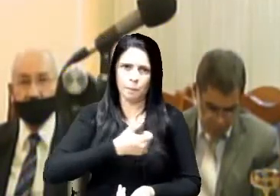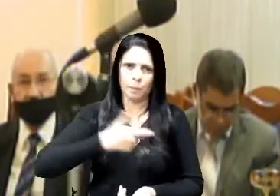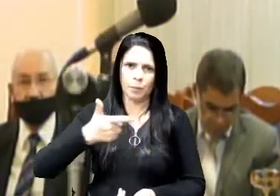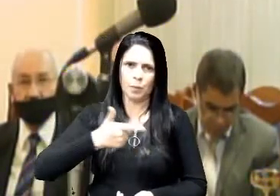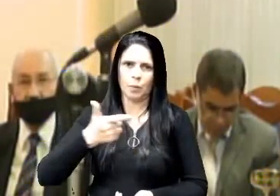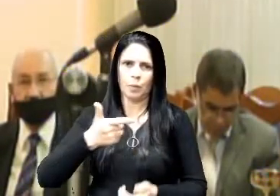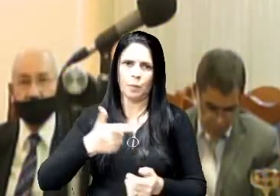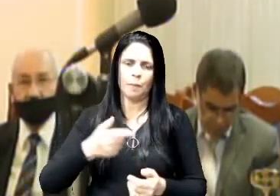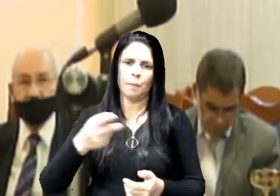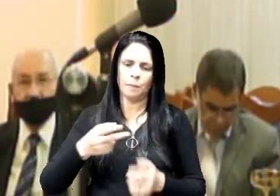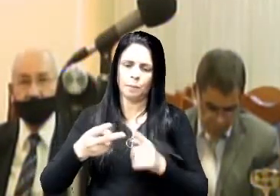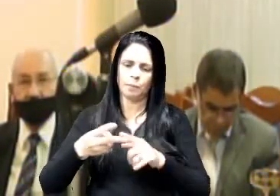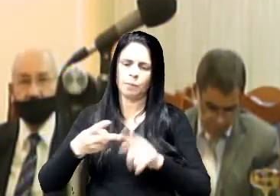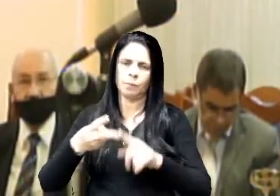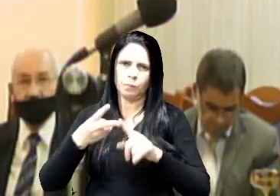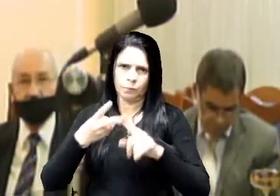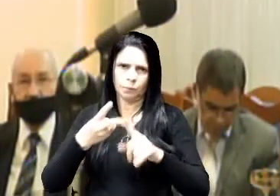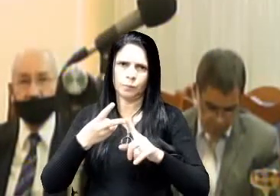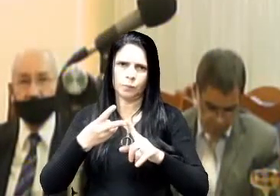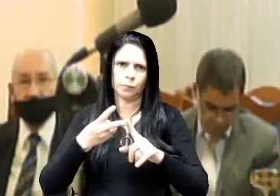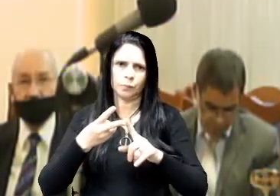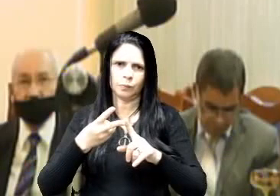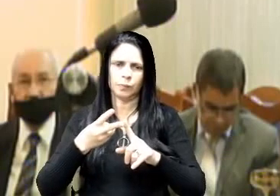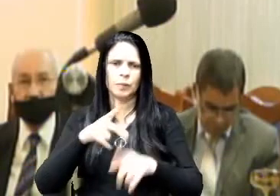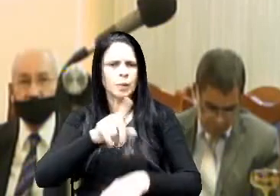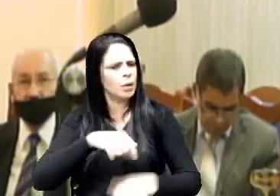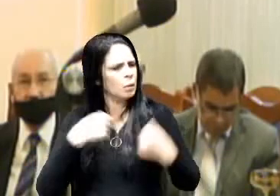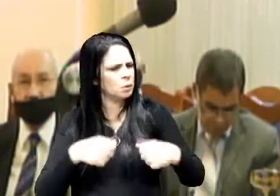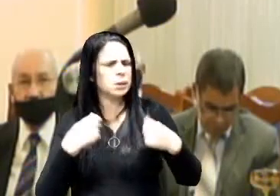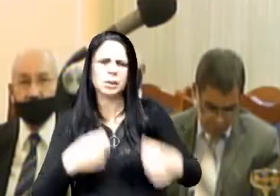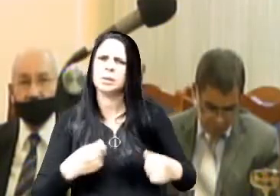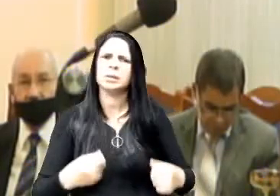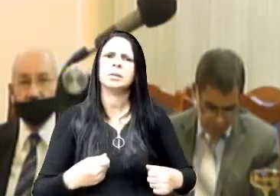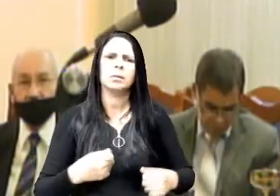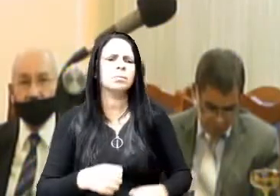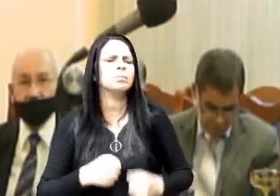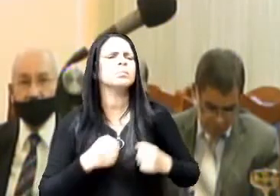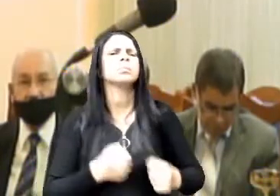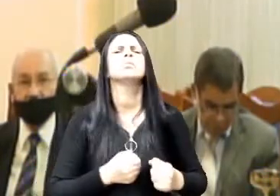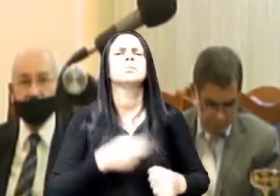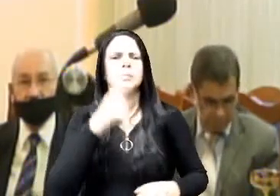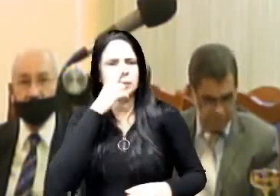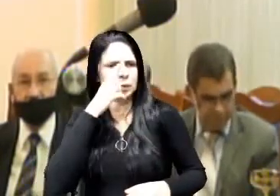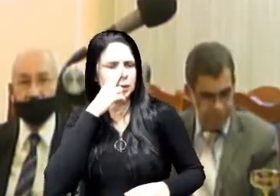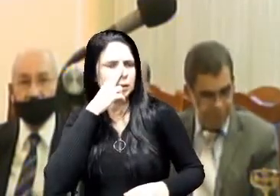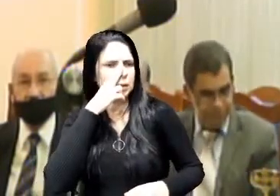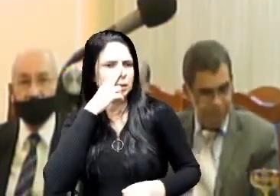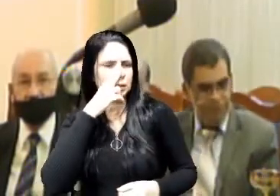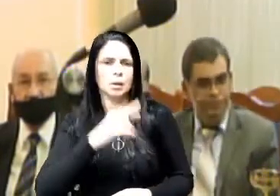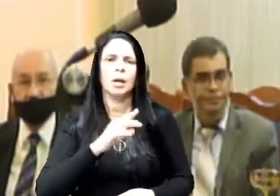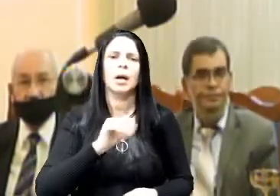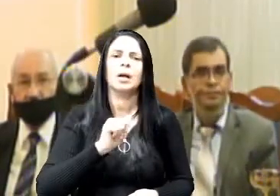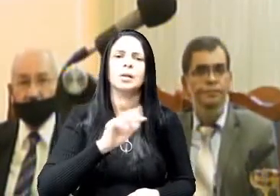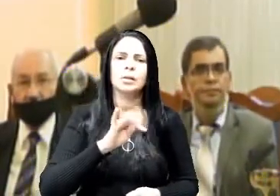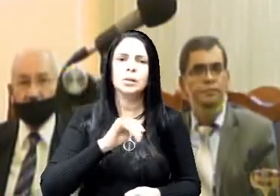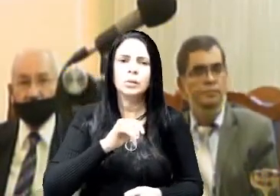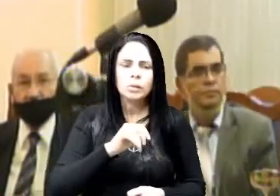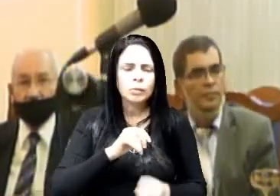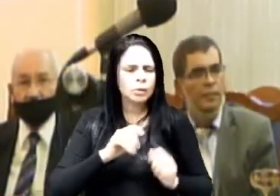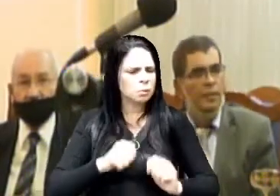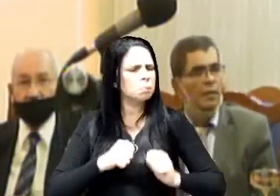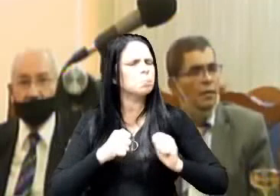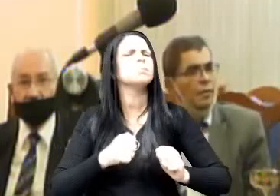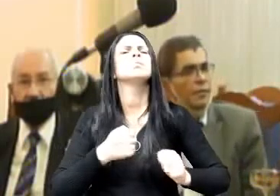atitude. Não fique de braços cruzados, você quer viver uma vida vitoriosa? Tome atitudes, seja um crente de atitudes.